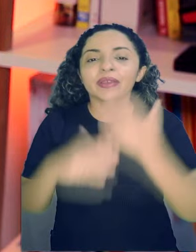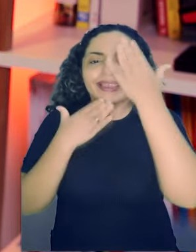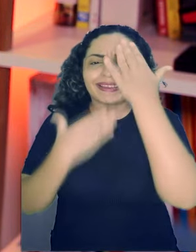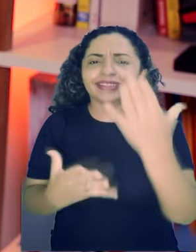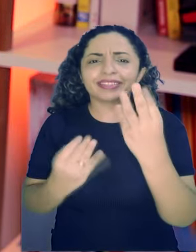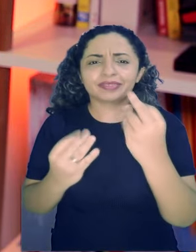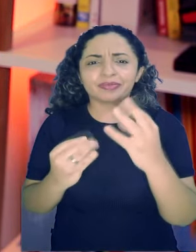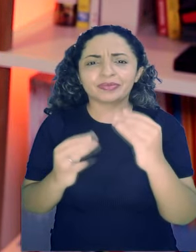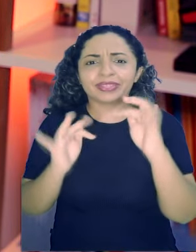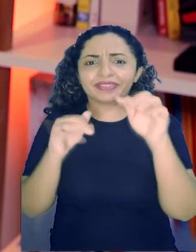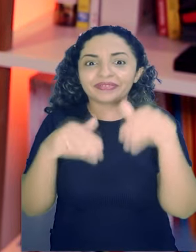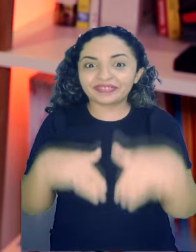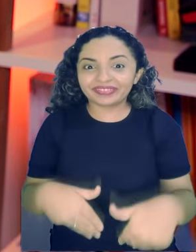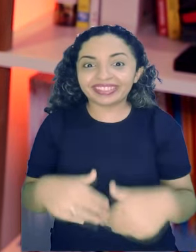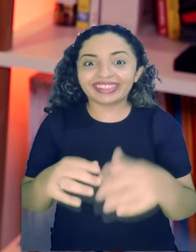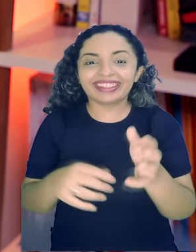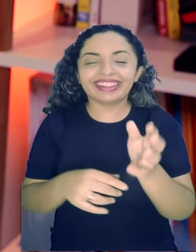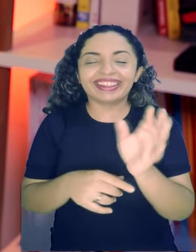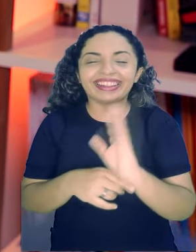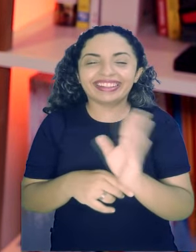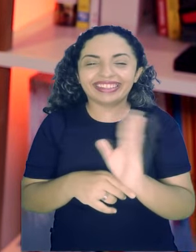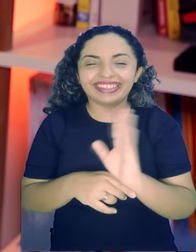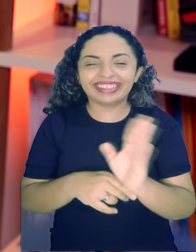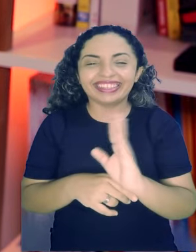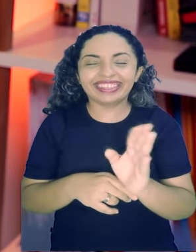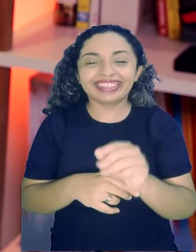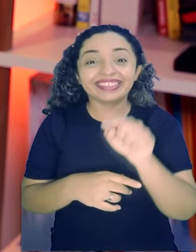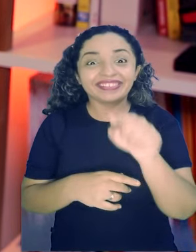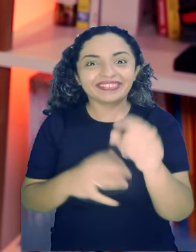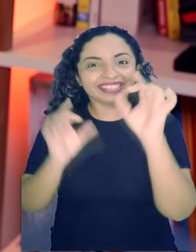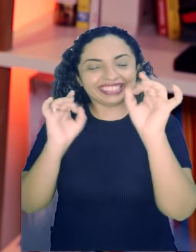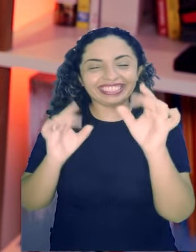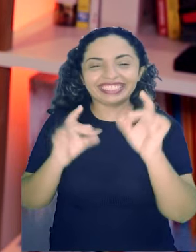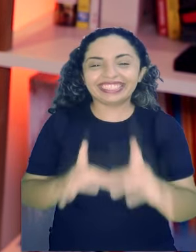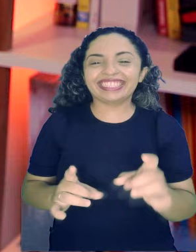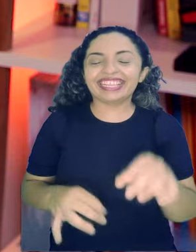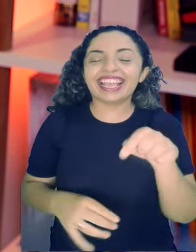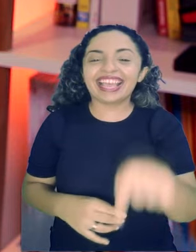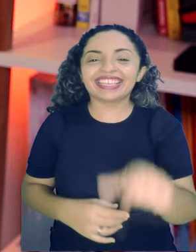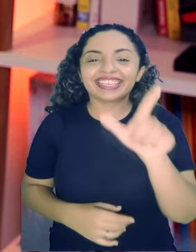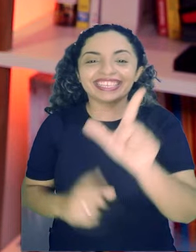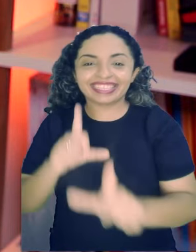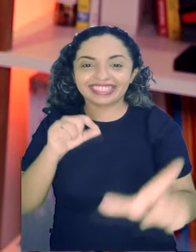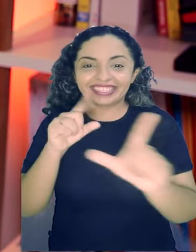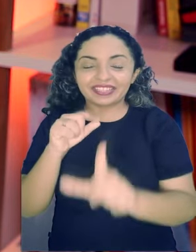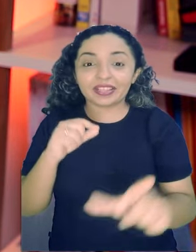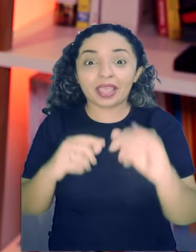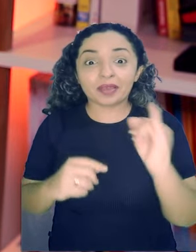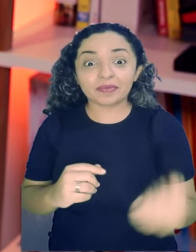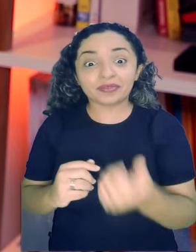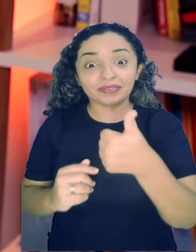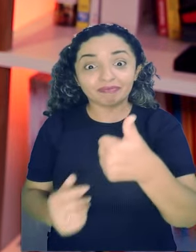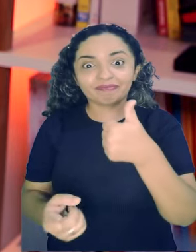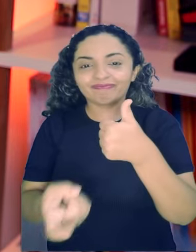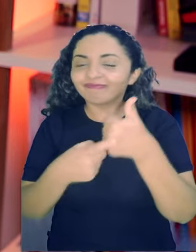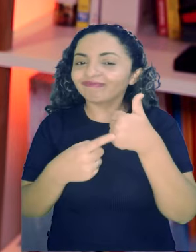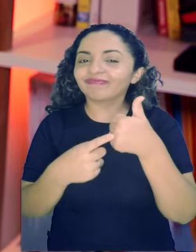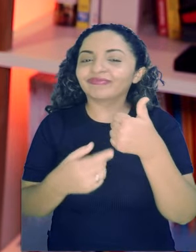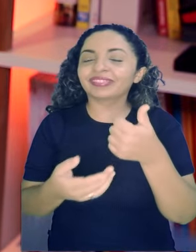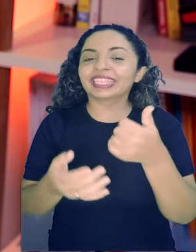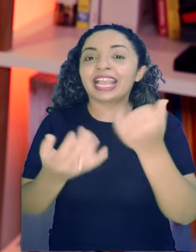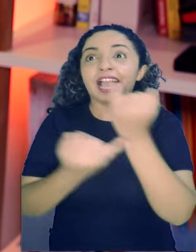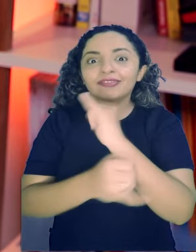Eu agradeço demais você que chegou até o final desse vídeo aqui. Você realmente é uma pessoa especial aqui na Seleção Literária. Aproveita para deixar um